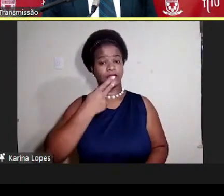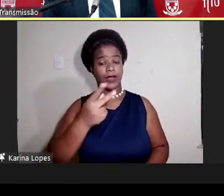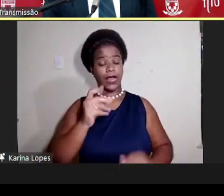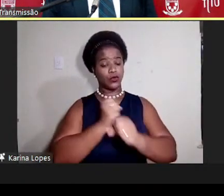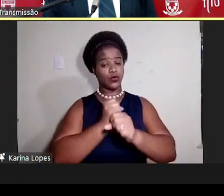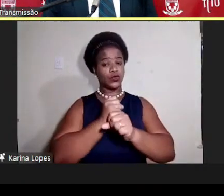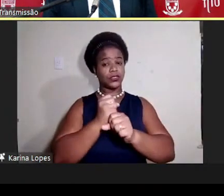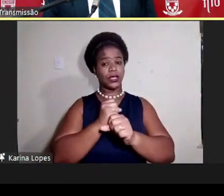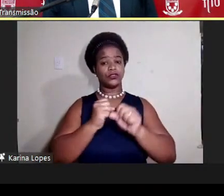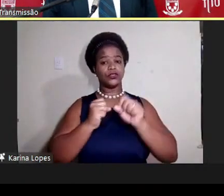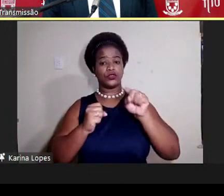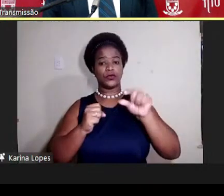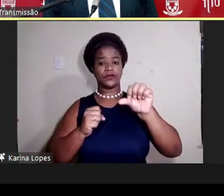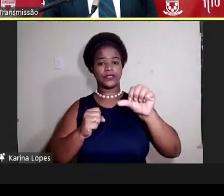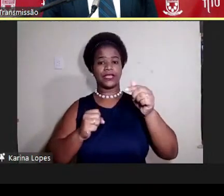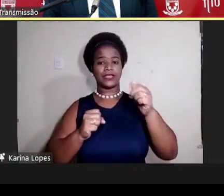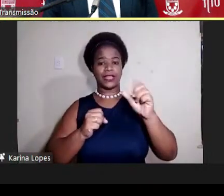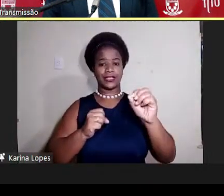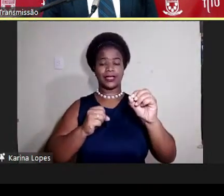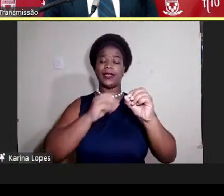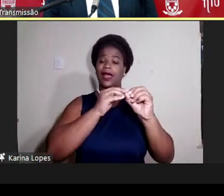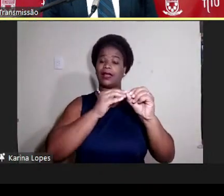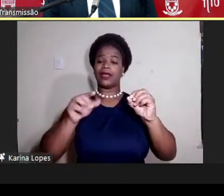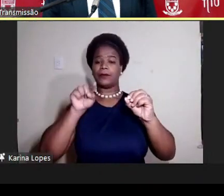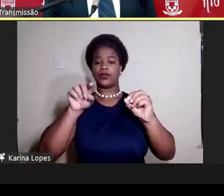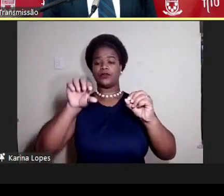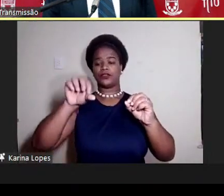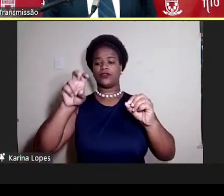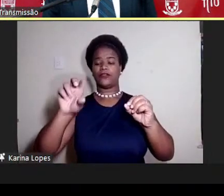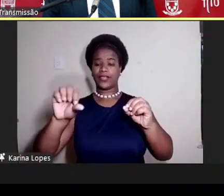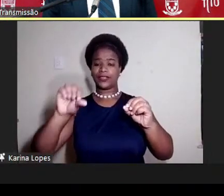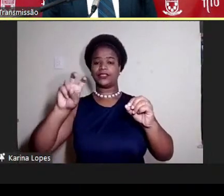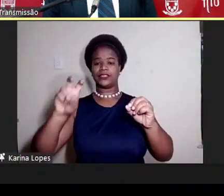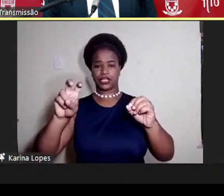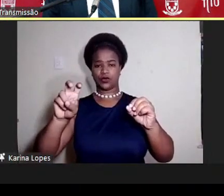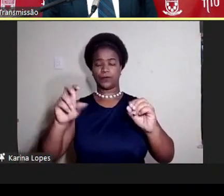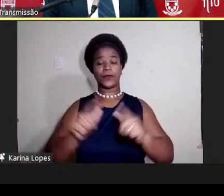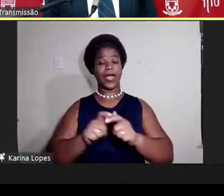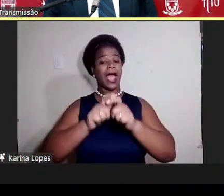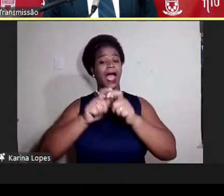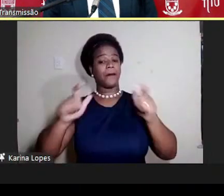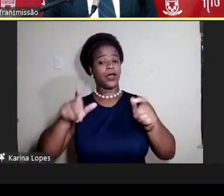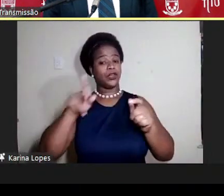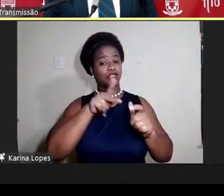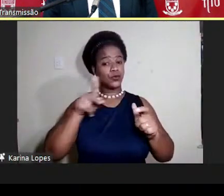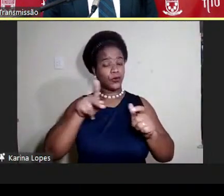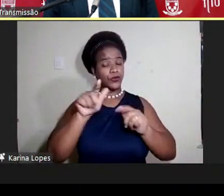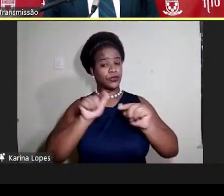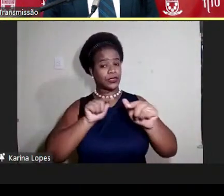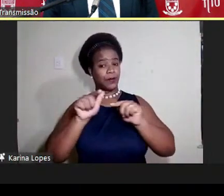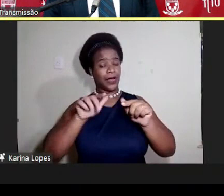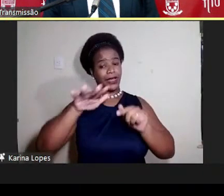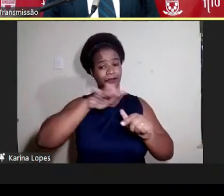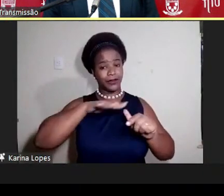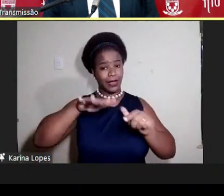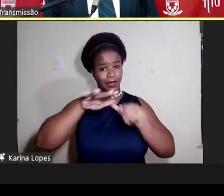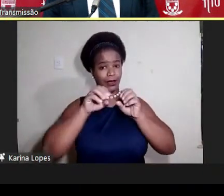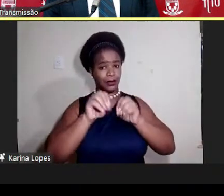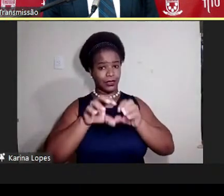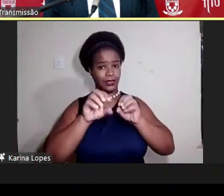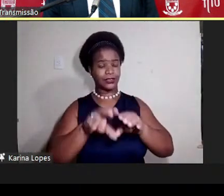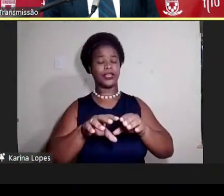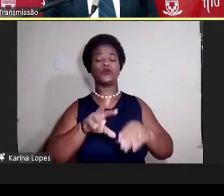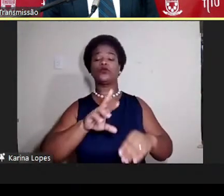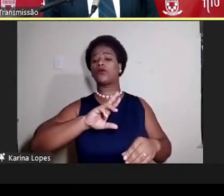até 95, a maioria das e dos professores que atuavam na área de ensino não eram lotadas